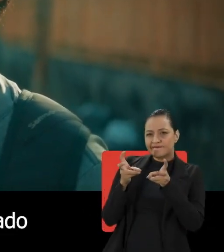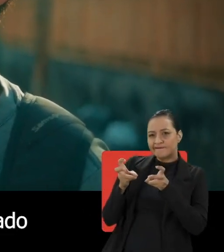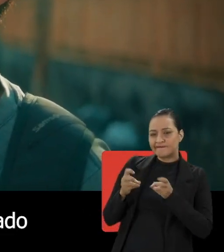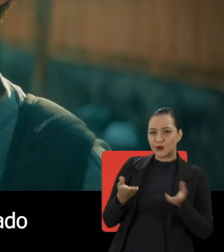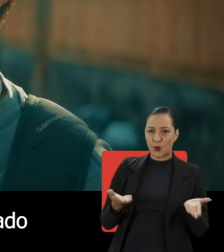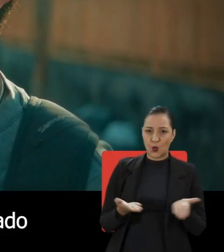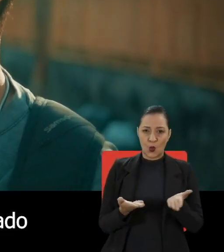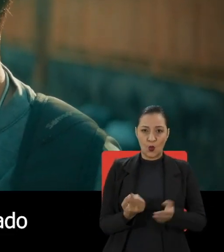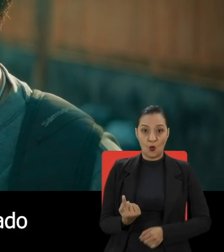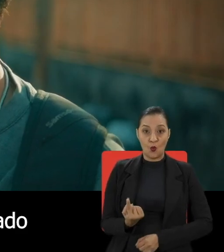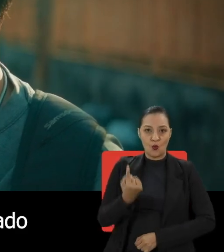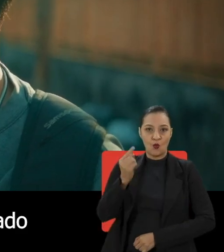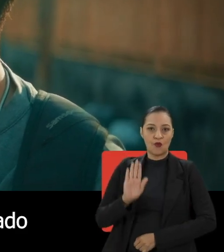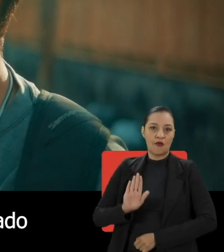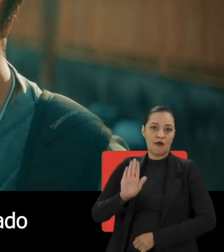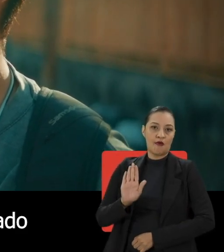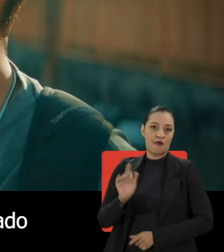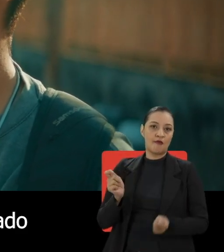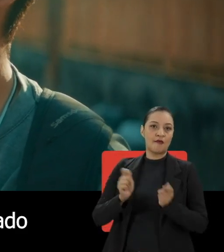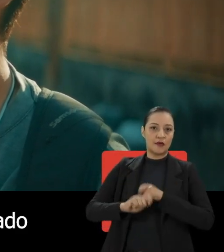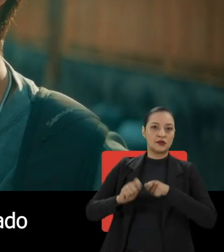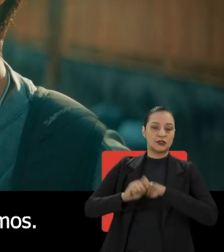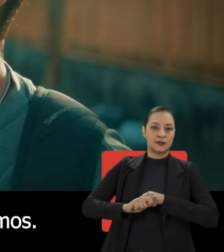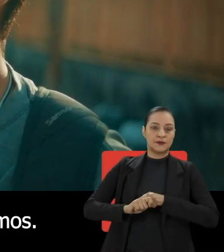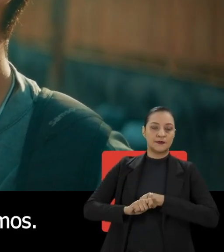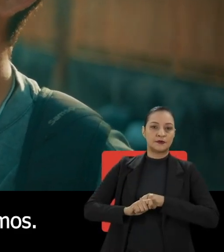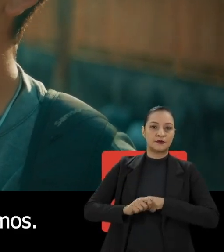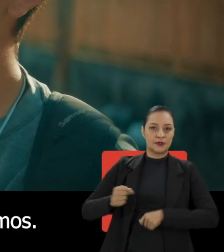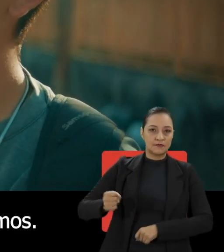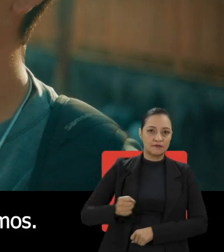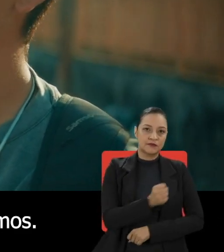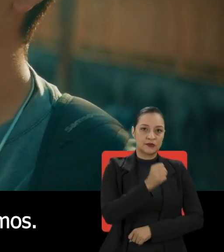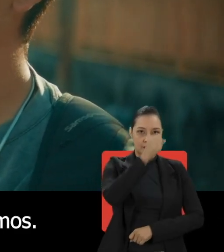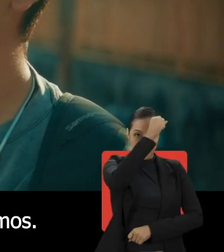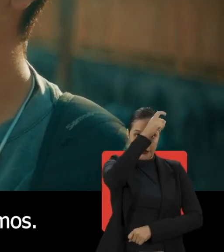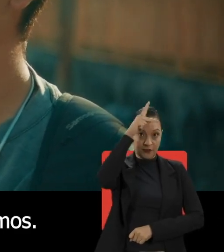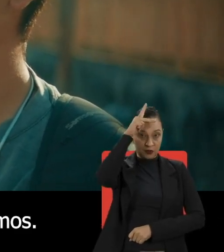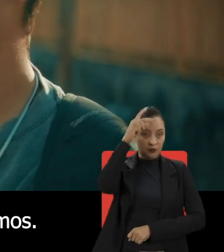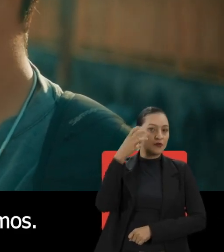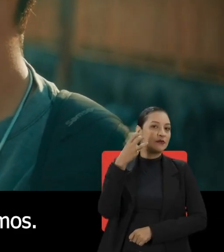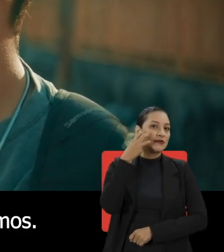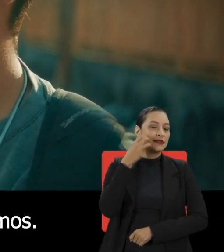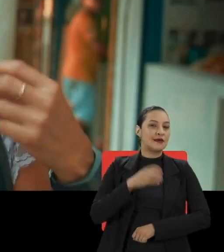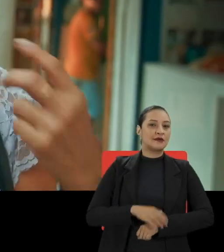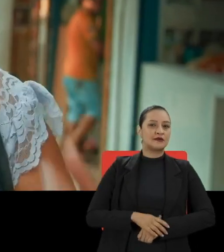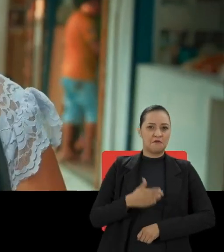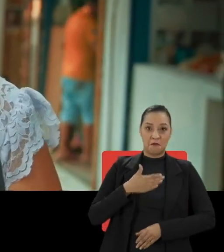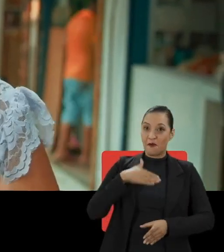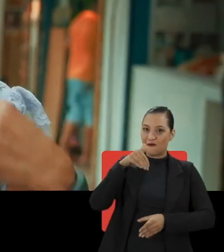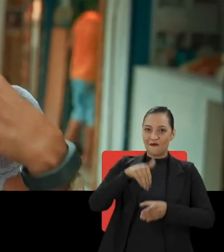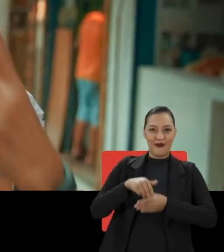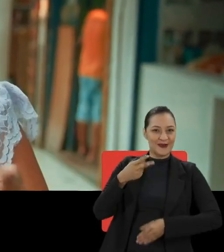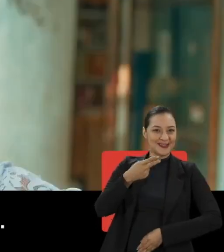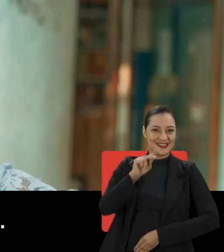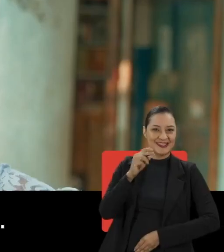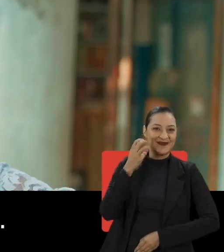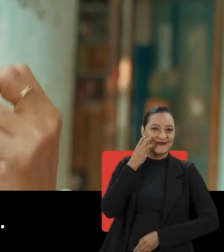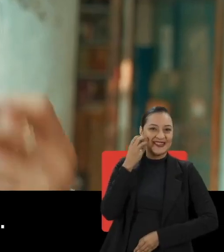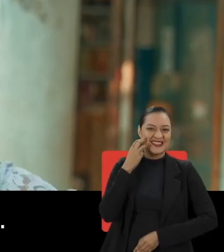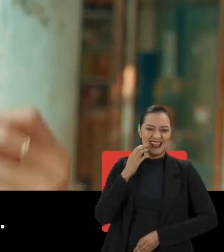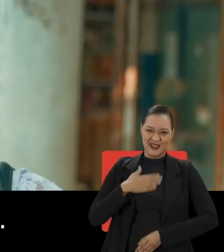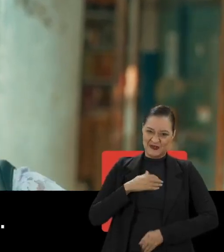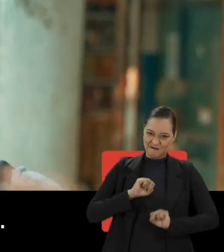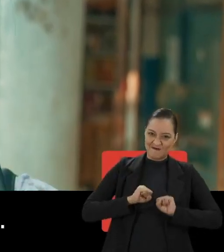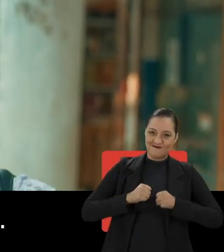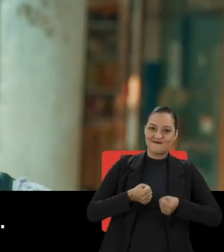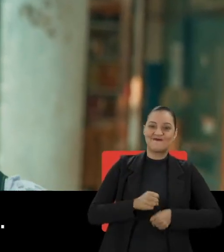Eu vejo hoje como o único candidato capacitado a assumir o cargo da prefeitura, o Marcelo Ramos. Marcelo, meu voto será seu. A gente